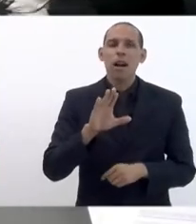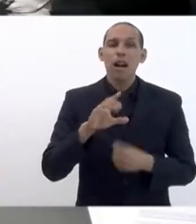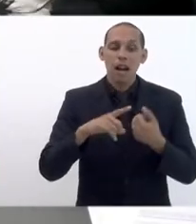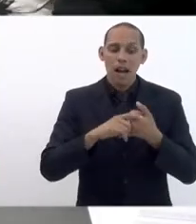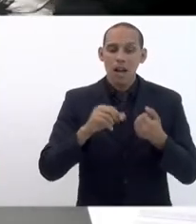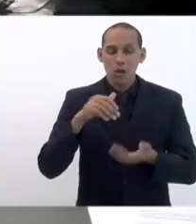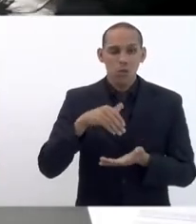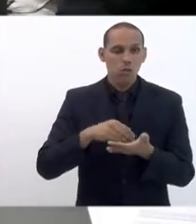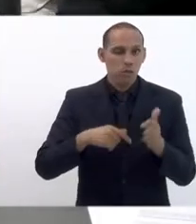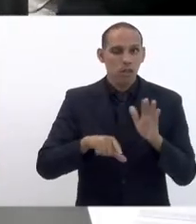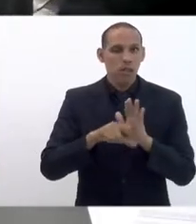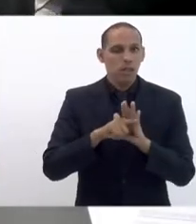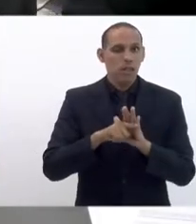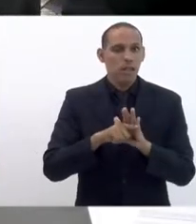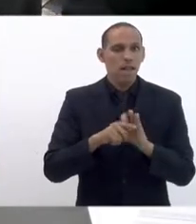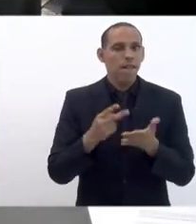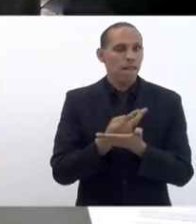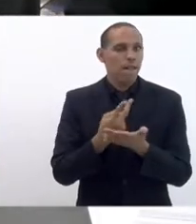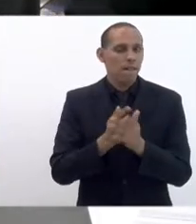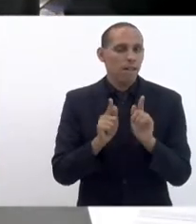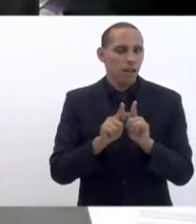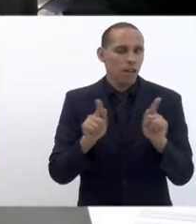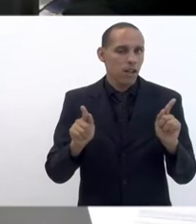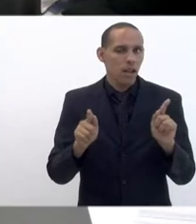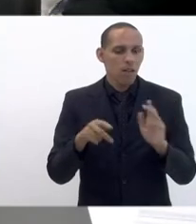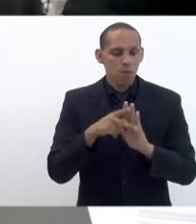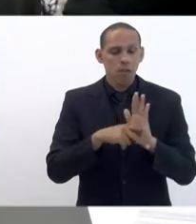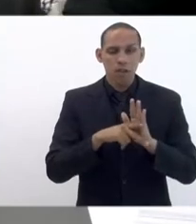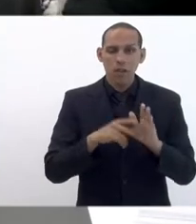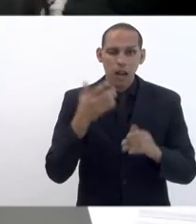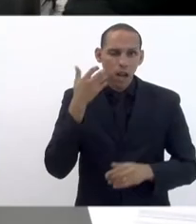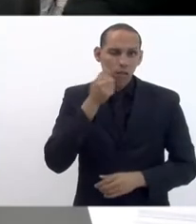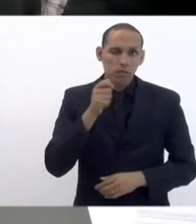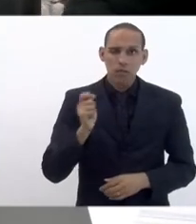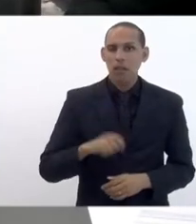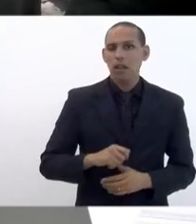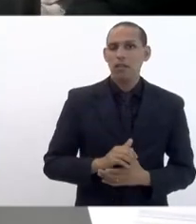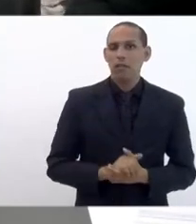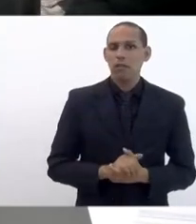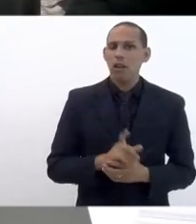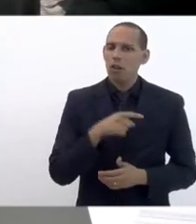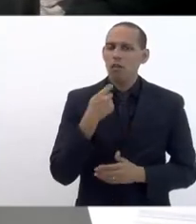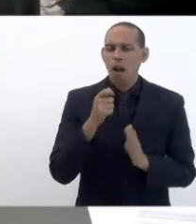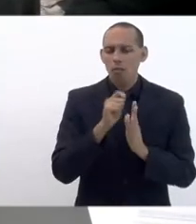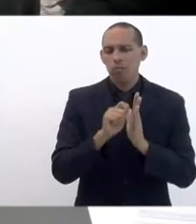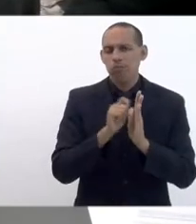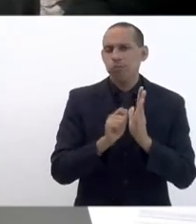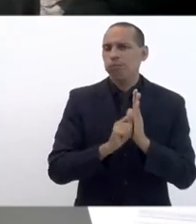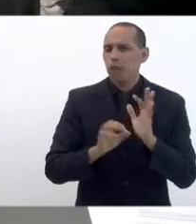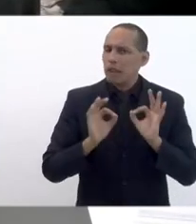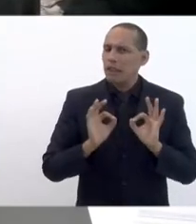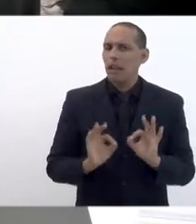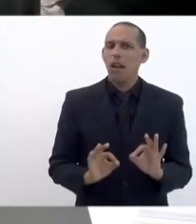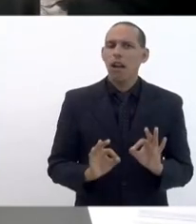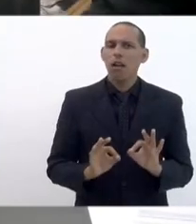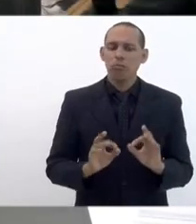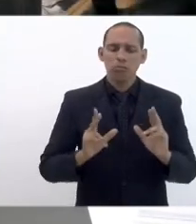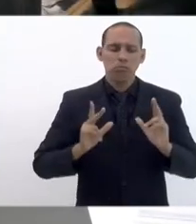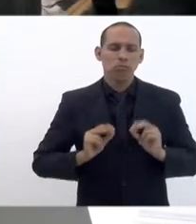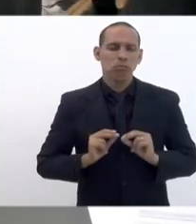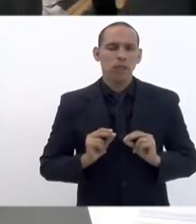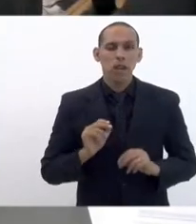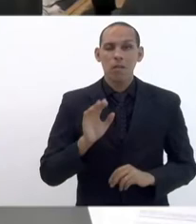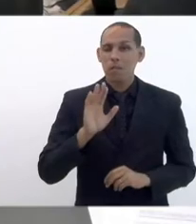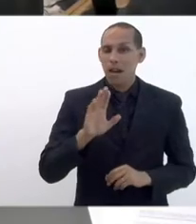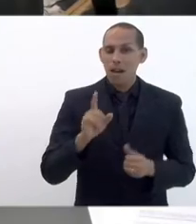lei. Então, o projeto é plenamente salvável, que a gente pode estabelecer uma redação aqui, legítimo, meritório, mas, em